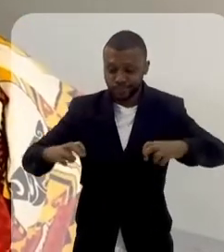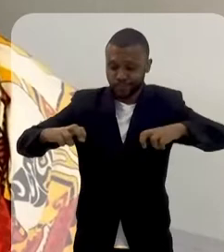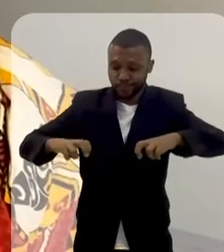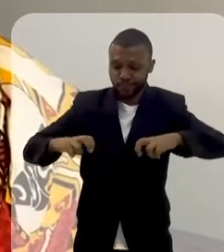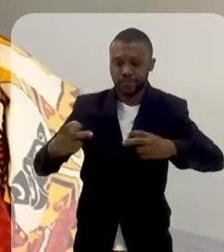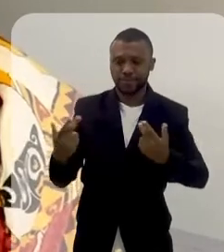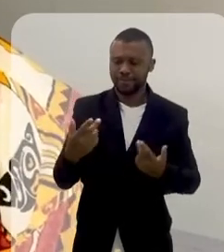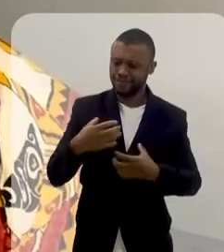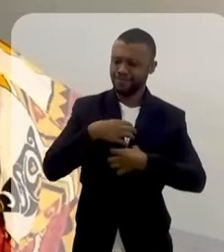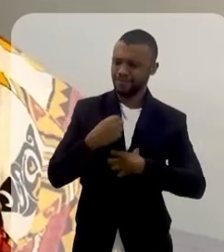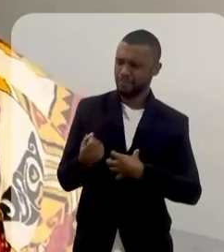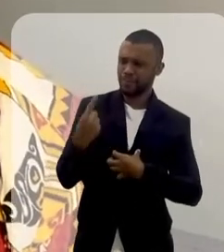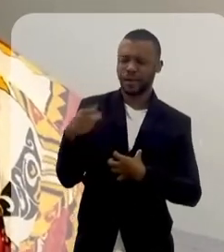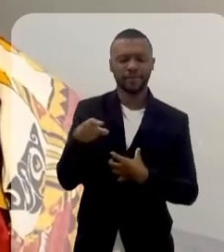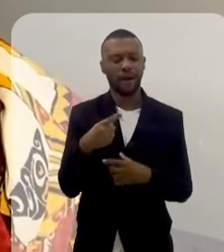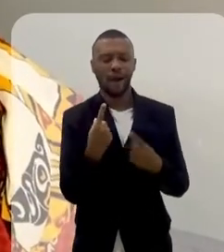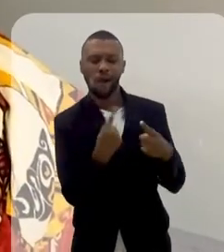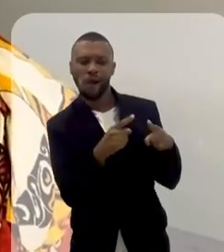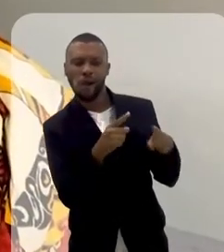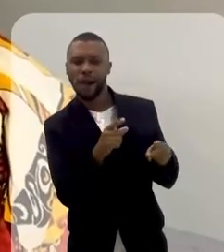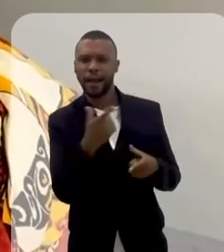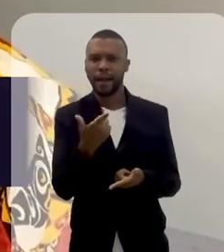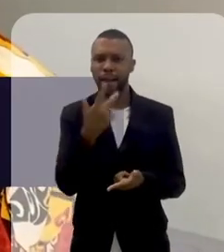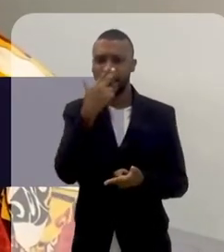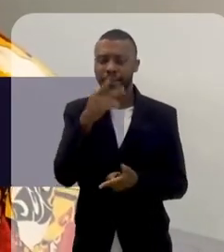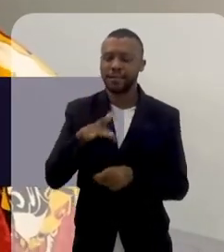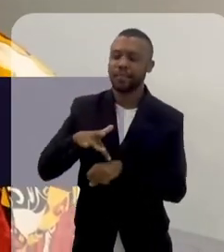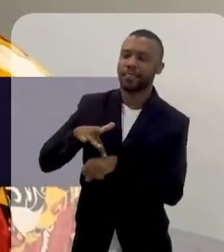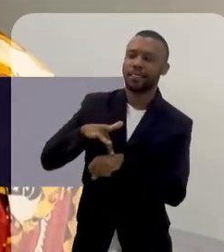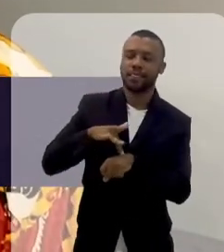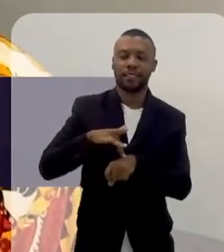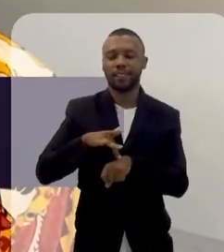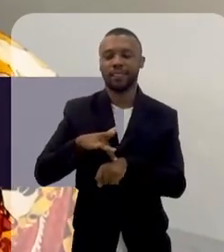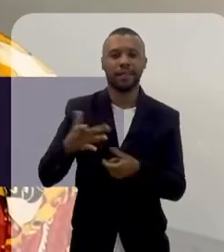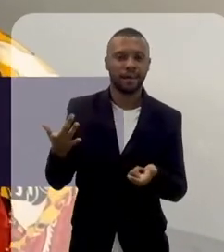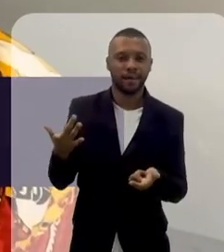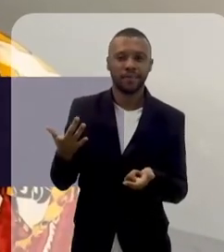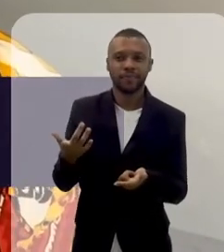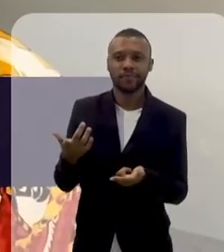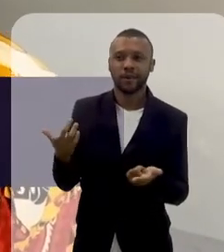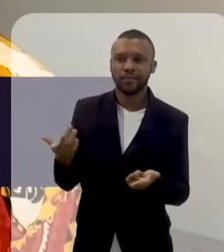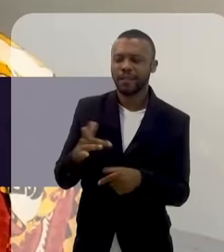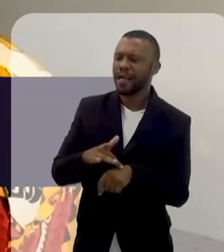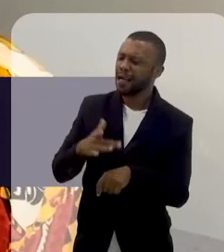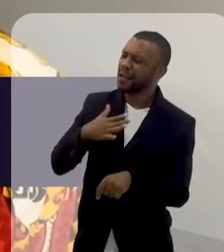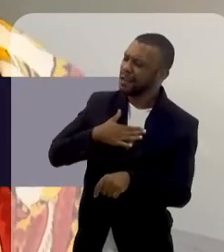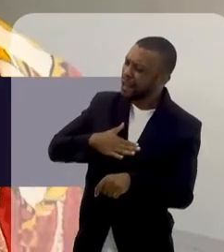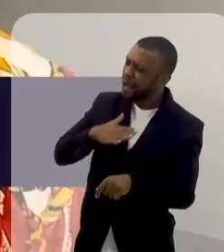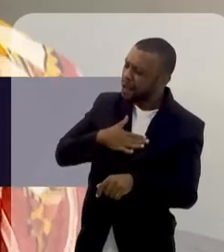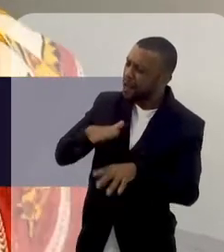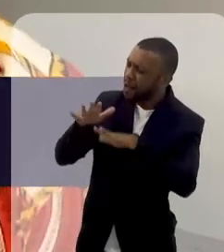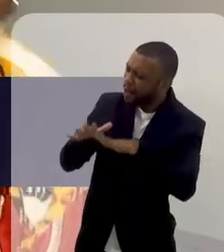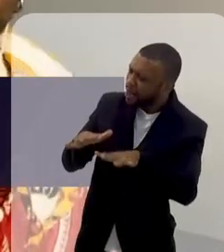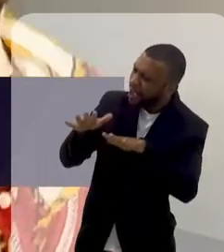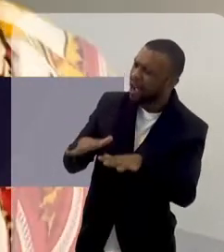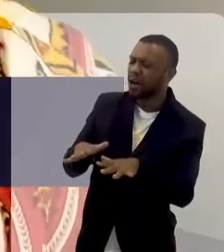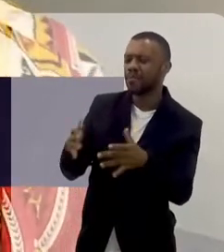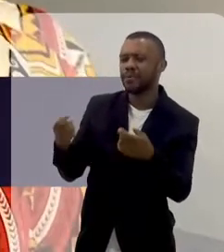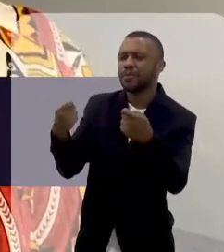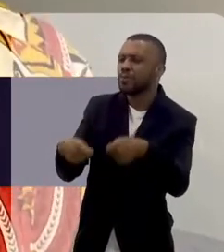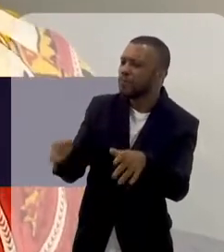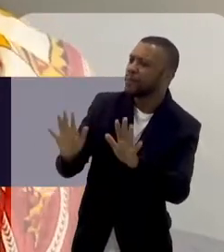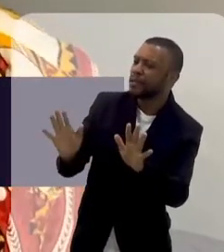juntos na mesma mesa, eu acho engraçado, porque ela fica alfinetando ele e ele é meio sonso, meio tonto, e aí ele fica só com uma cara, calma,